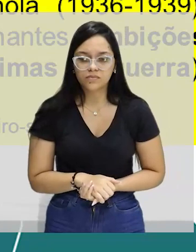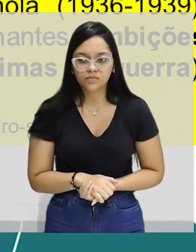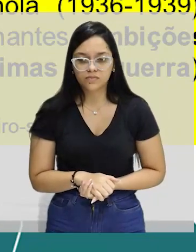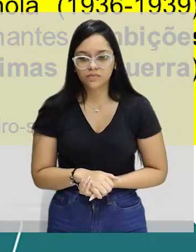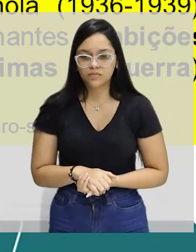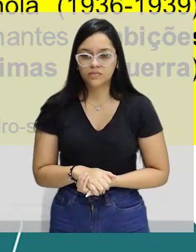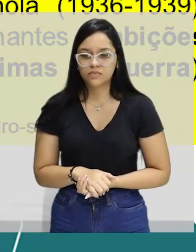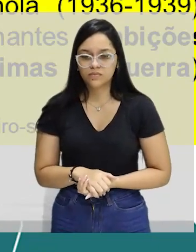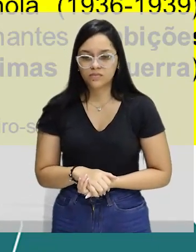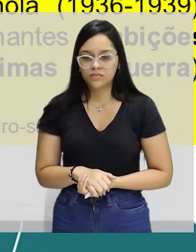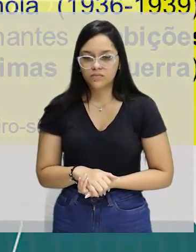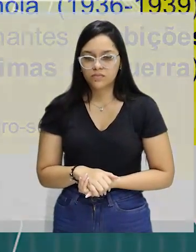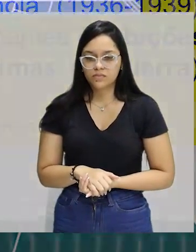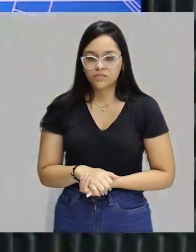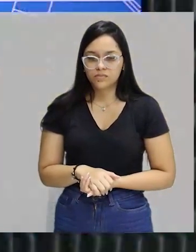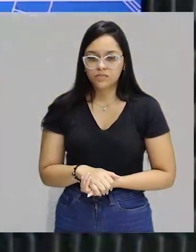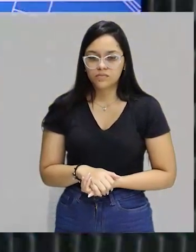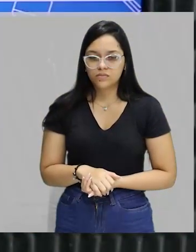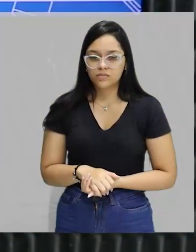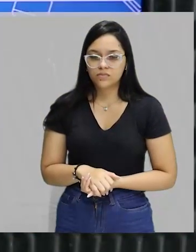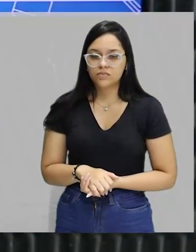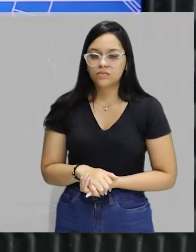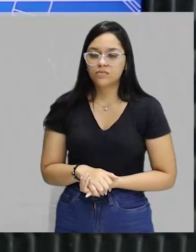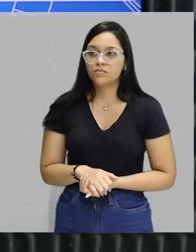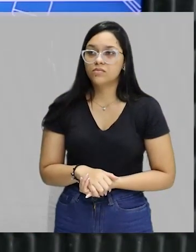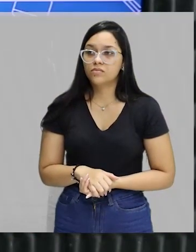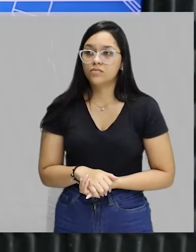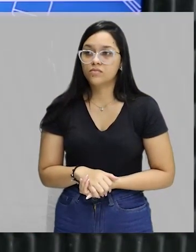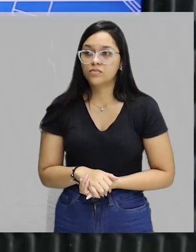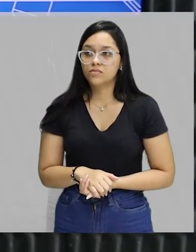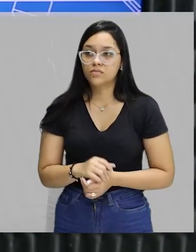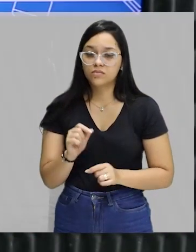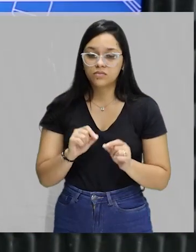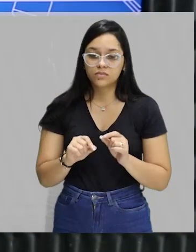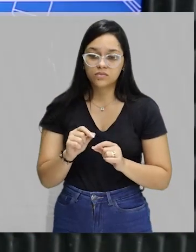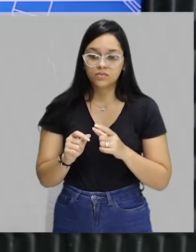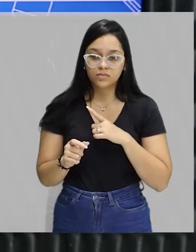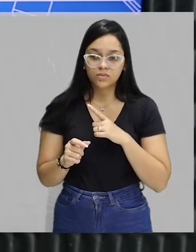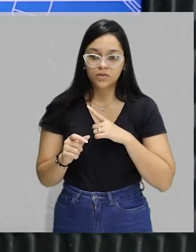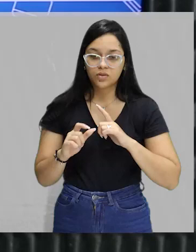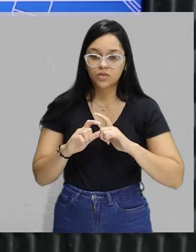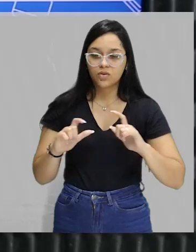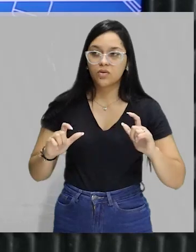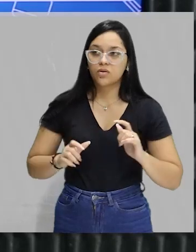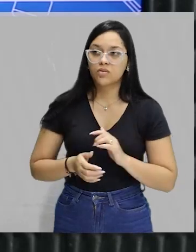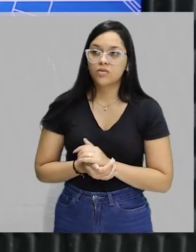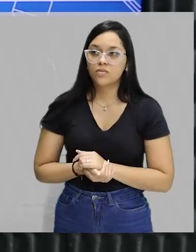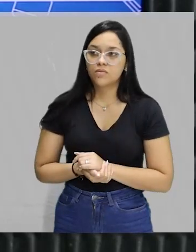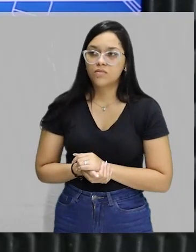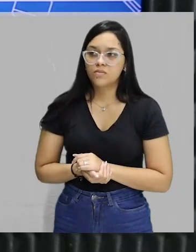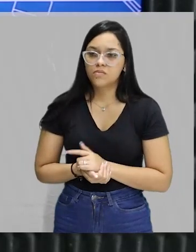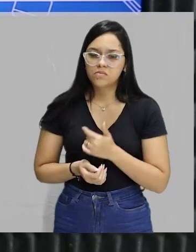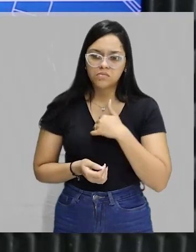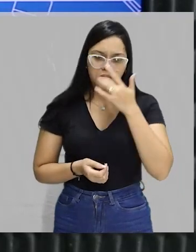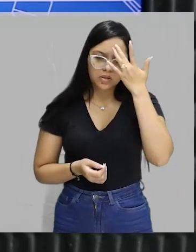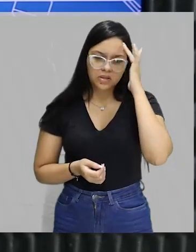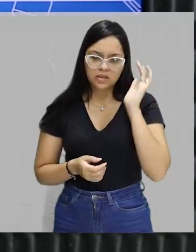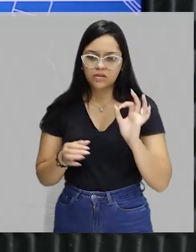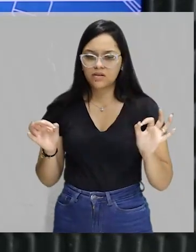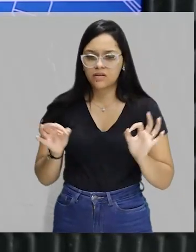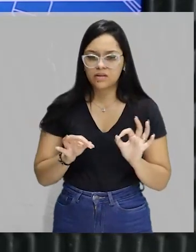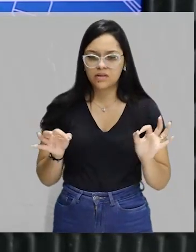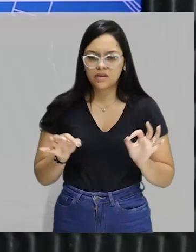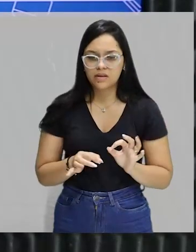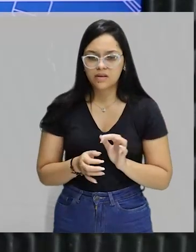uma pilha de excrementos do Miró. É isso bem que assim, eu boto a mão aqui na hora que fizer o corte. Professor, eu não estou entendendo nada. Pois é, se